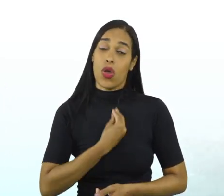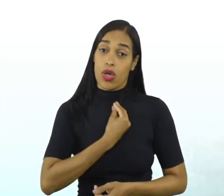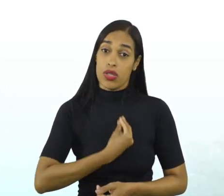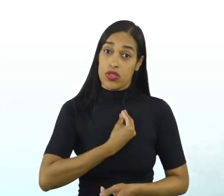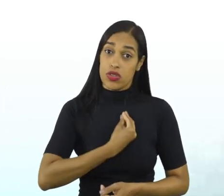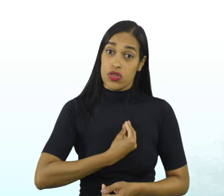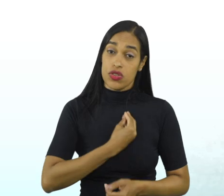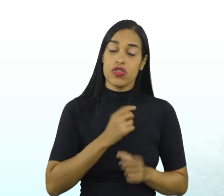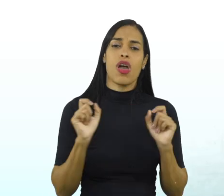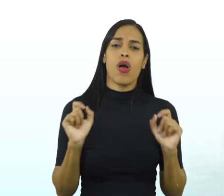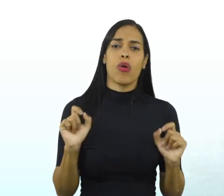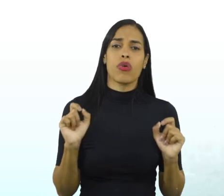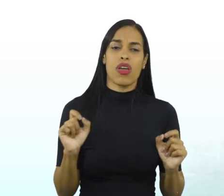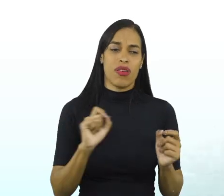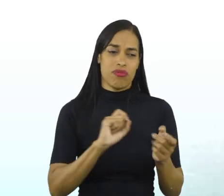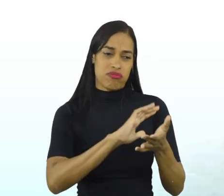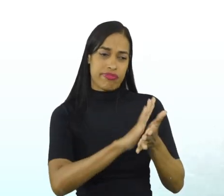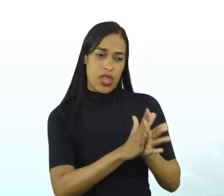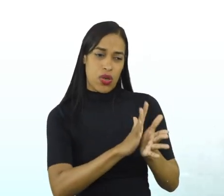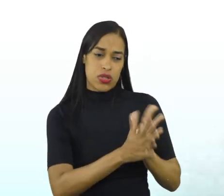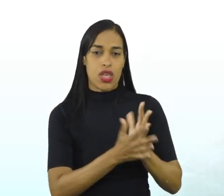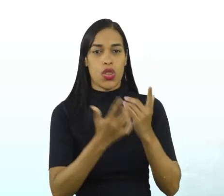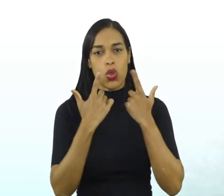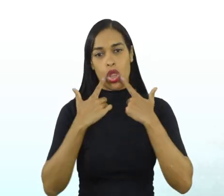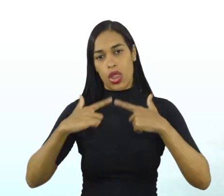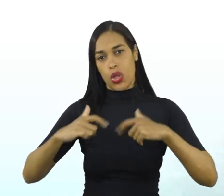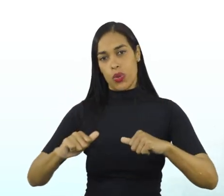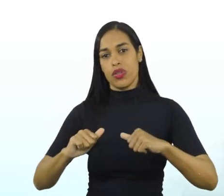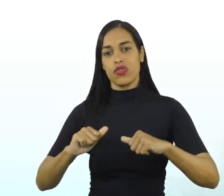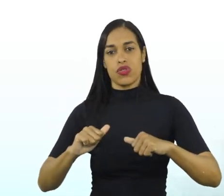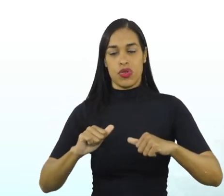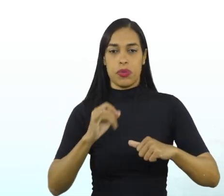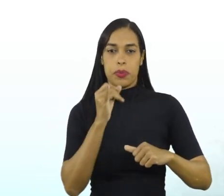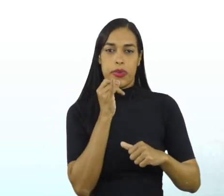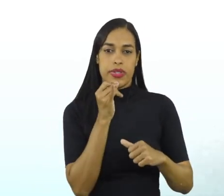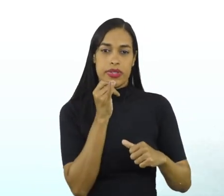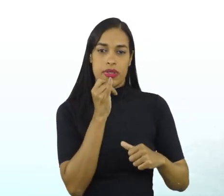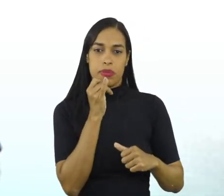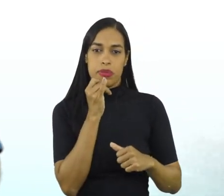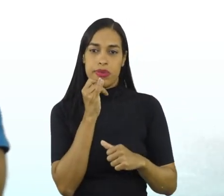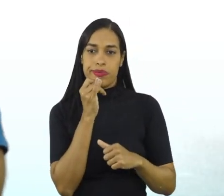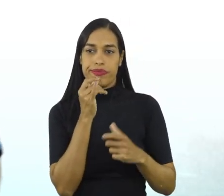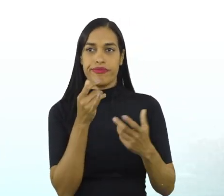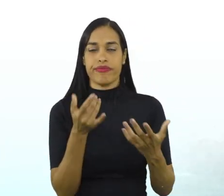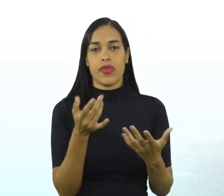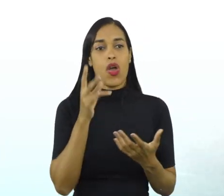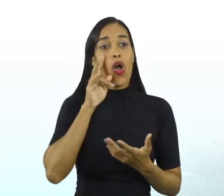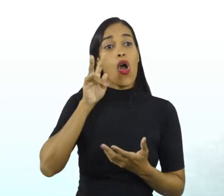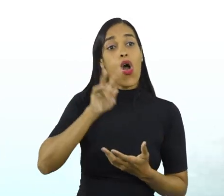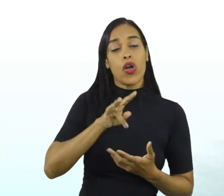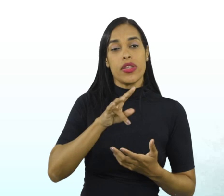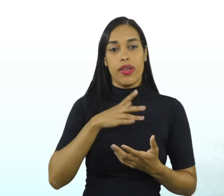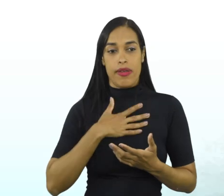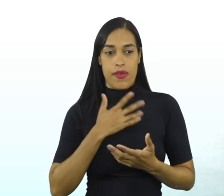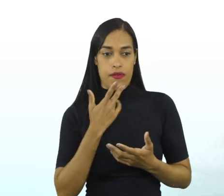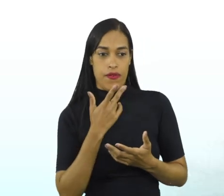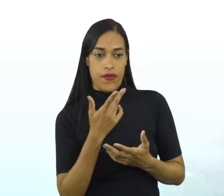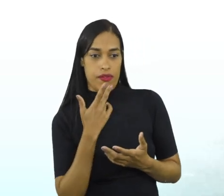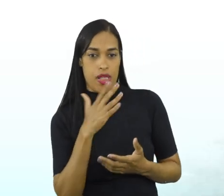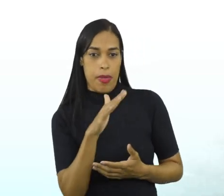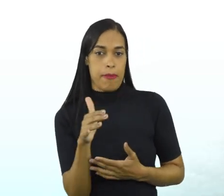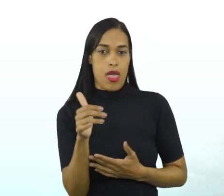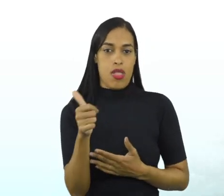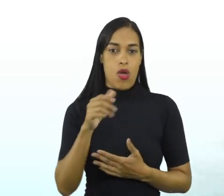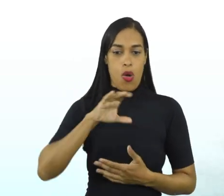pode existir é a questão do preconceito linguístico. Então não existe essa história de dizer, olha, quem